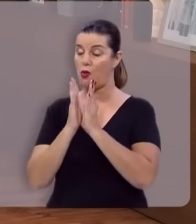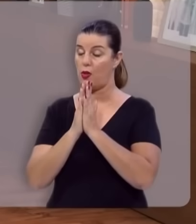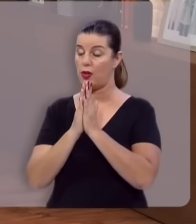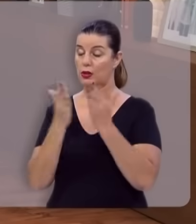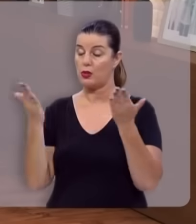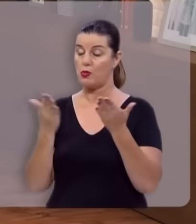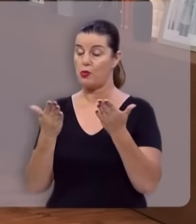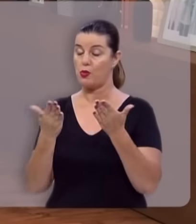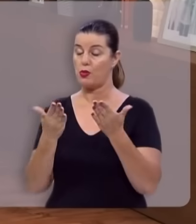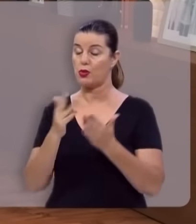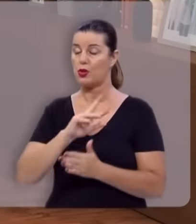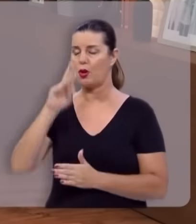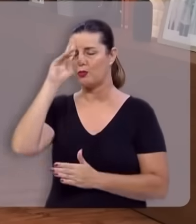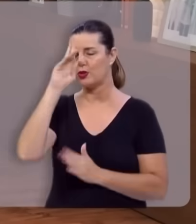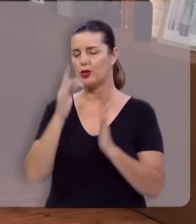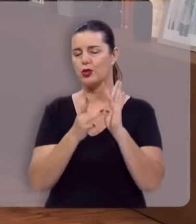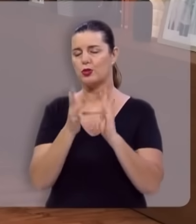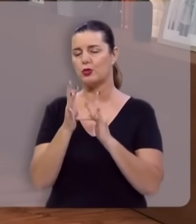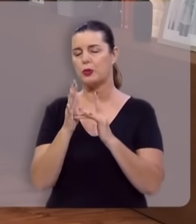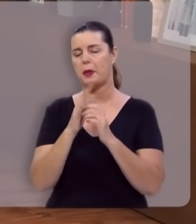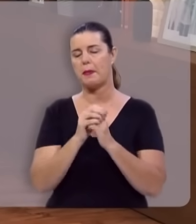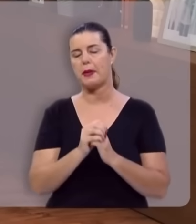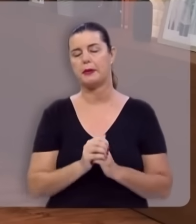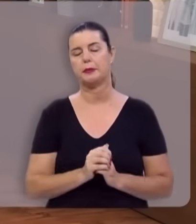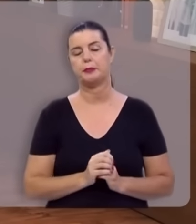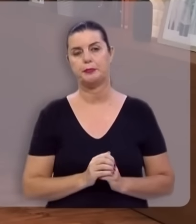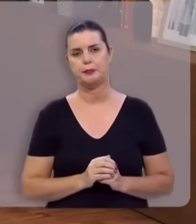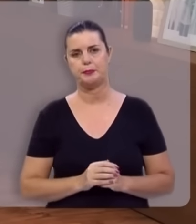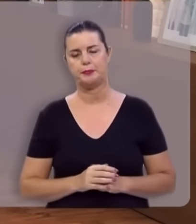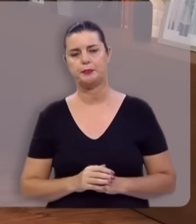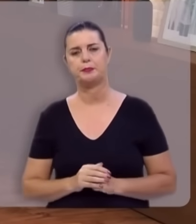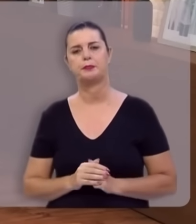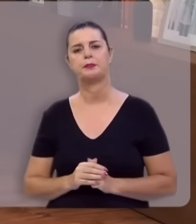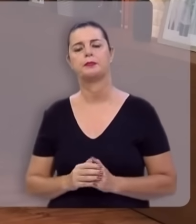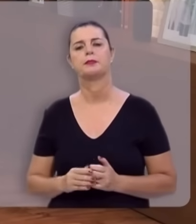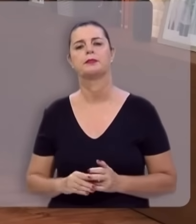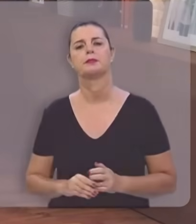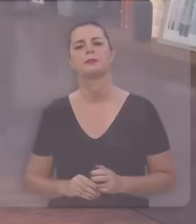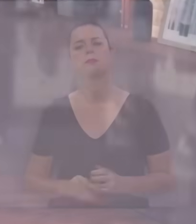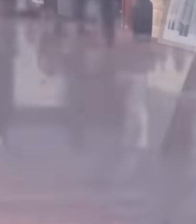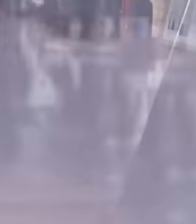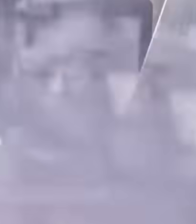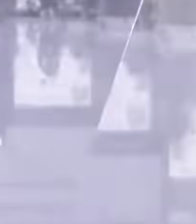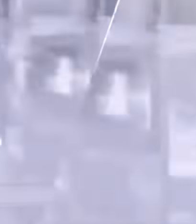Esta é a oração que fazemos em nome de Jesus. Amém.